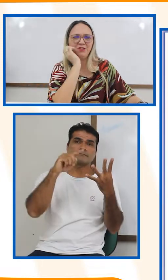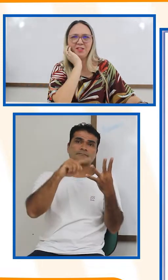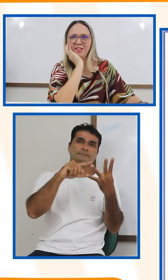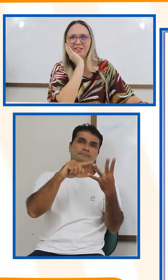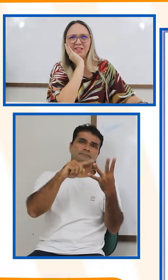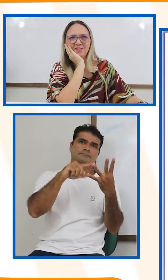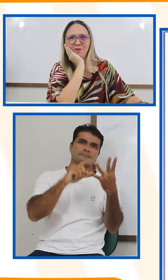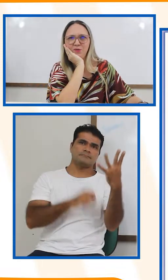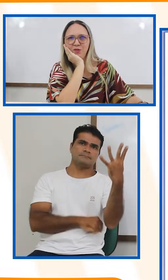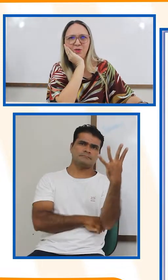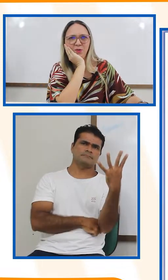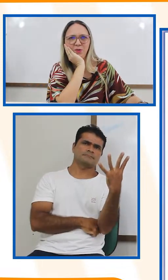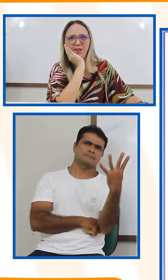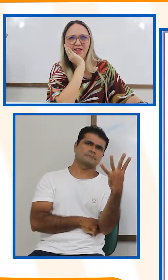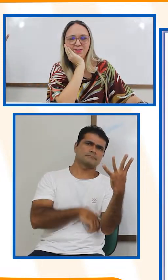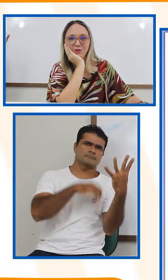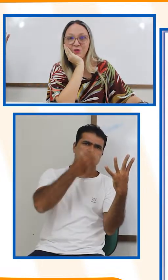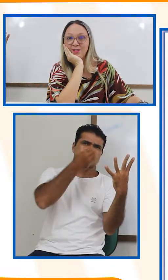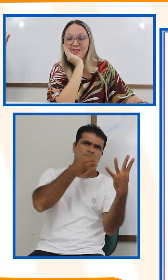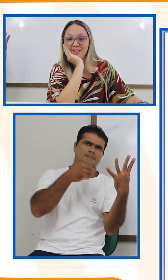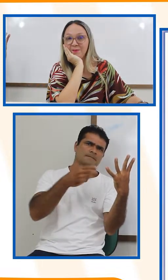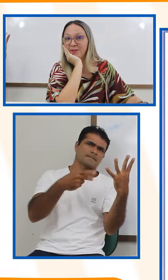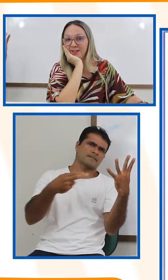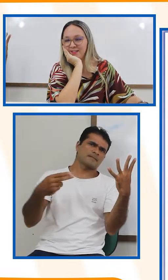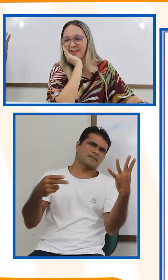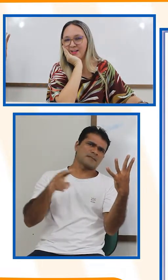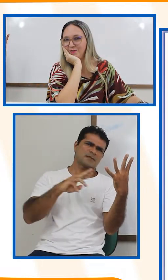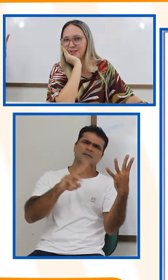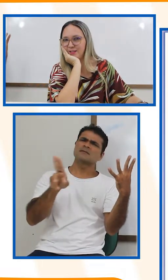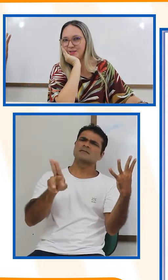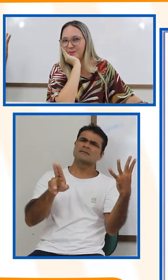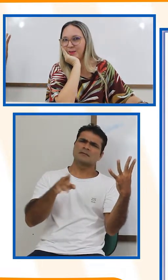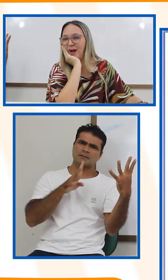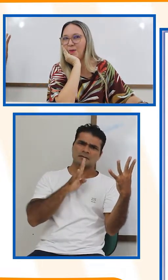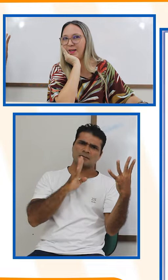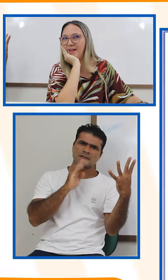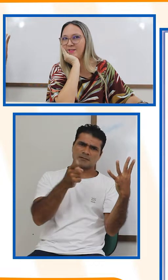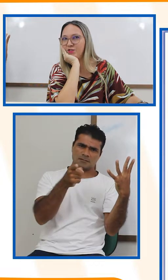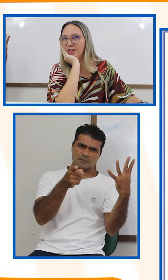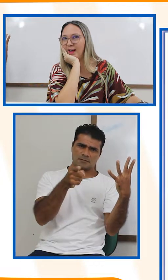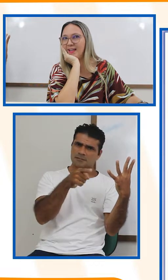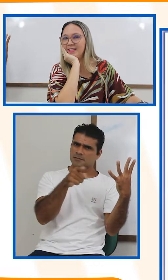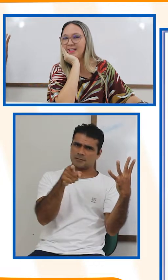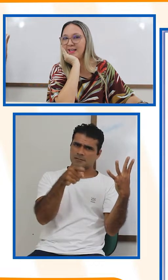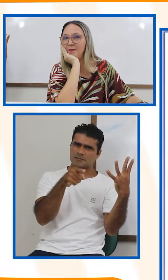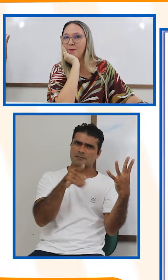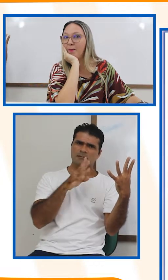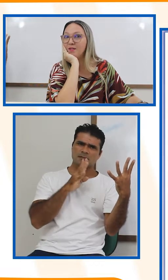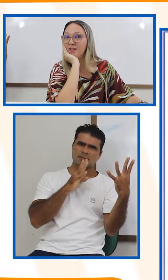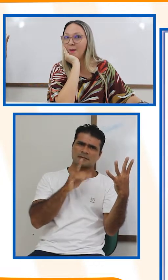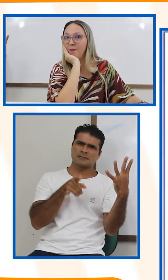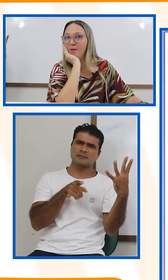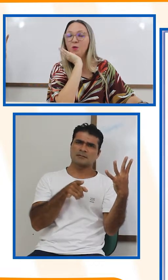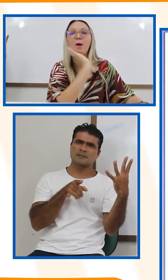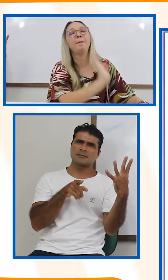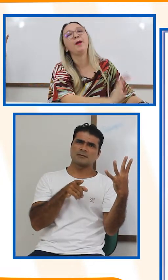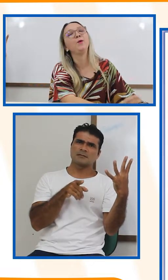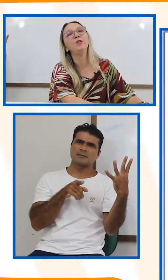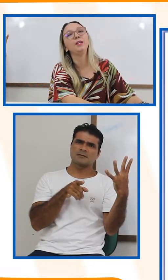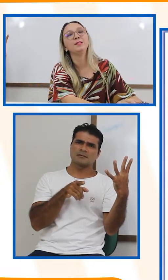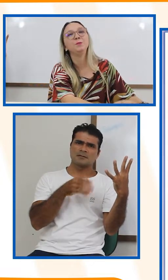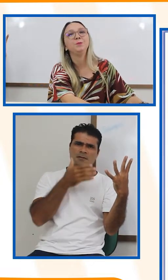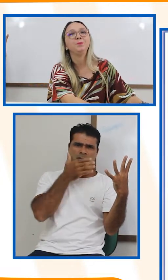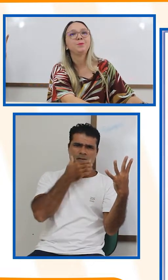Ah, tia Cris, essa fruta eu não conheço. Será que vocês, alguém de casa lembra? Pode ser que a mamãe e o